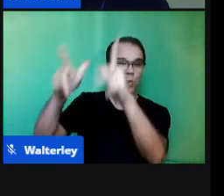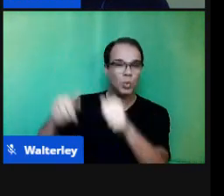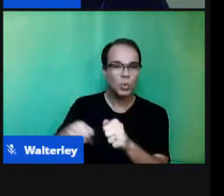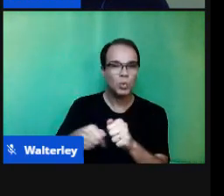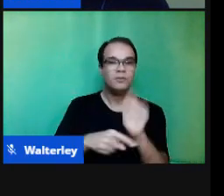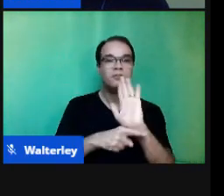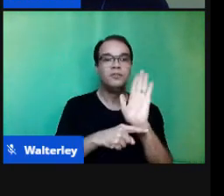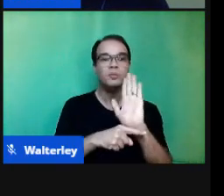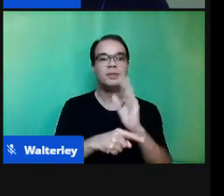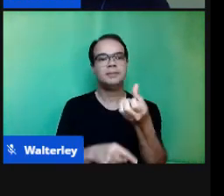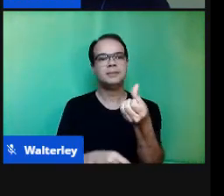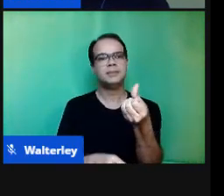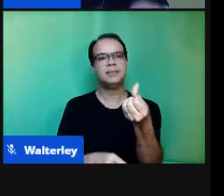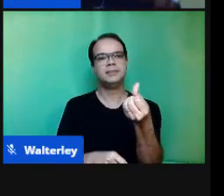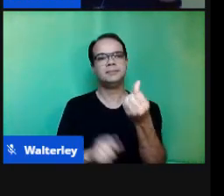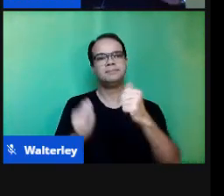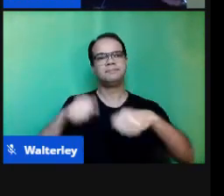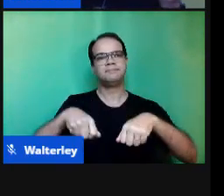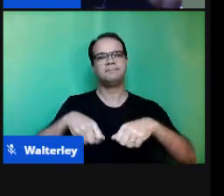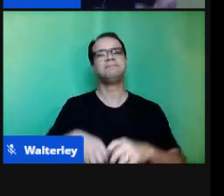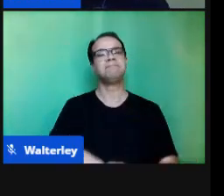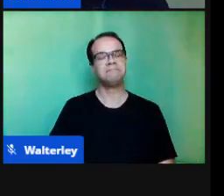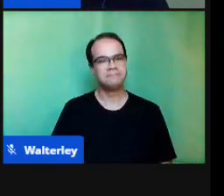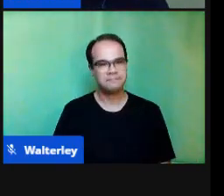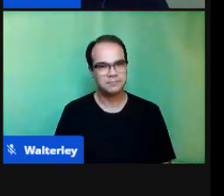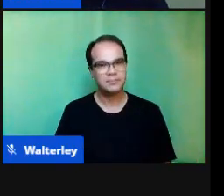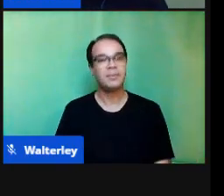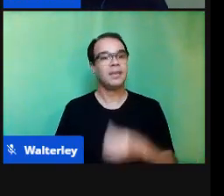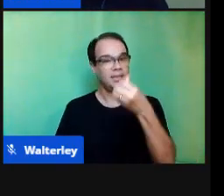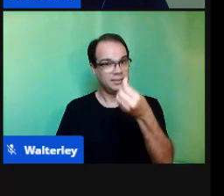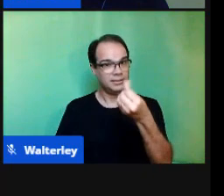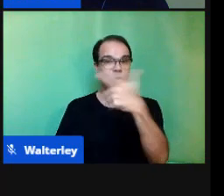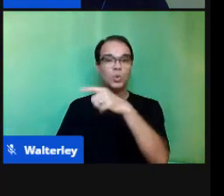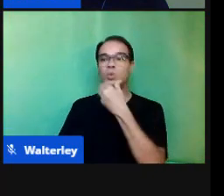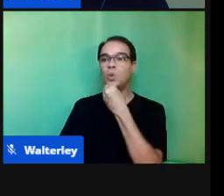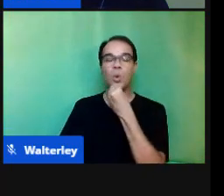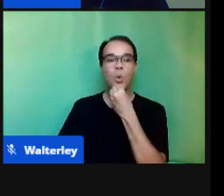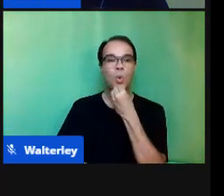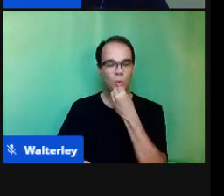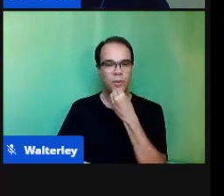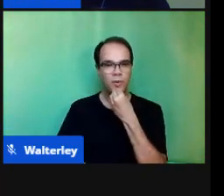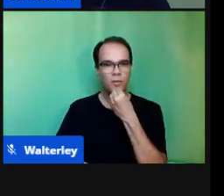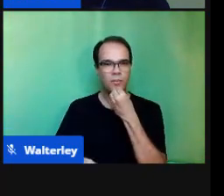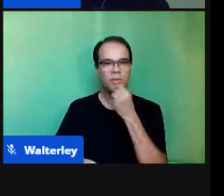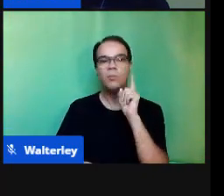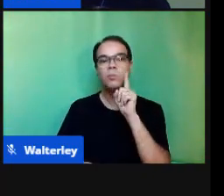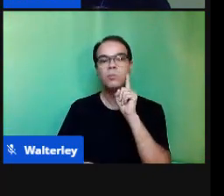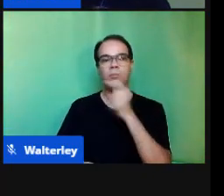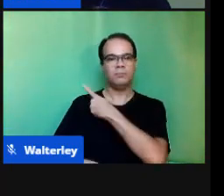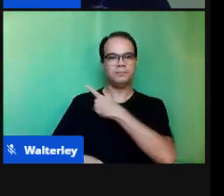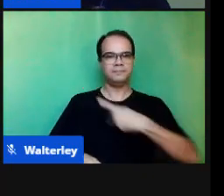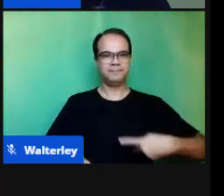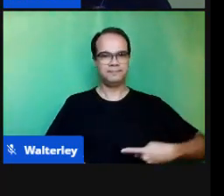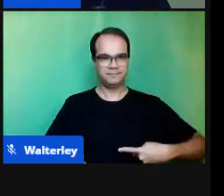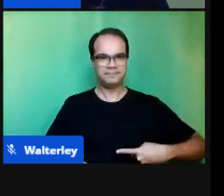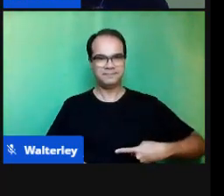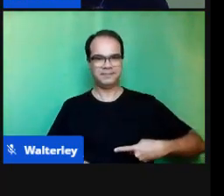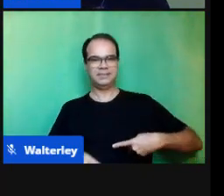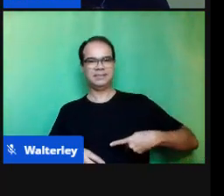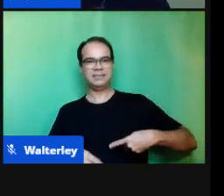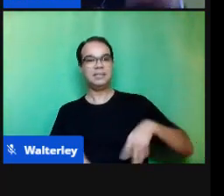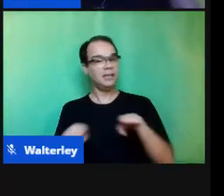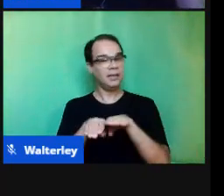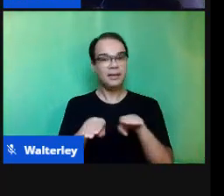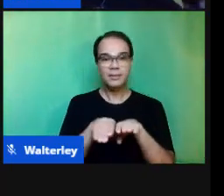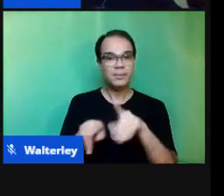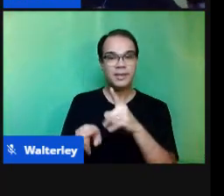a Expedição Roosevelt, que veio o presidente americano aqui, ele acompanhou, Wilderness e Rituais e